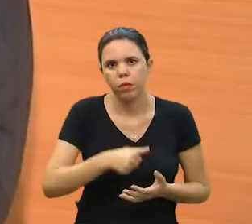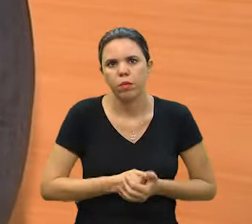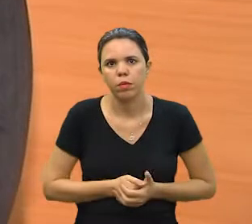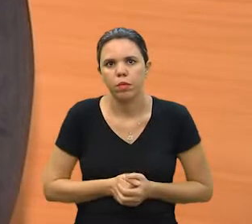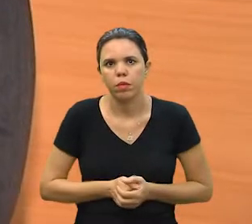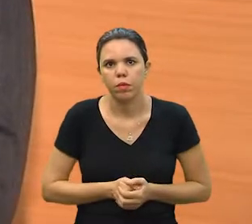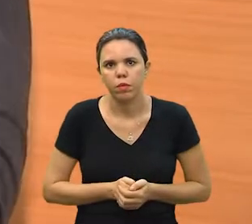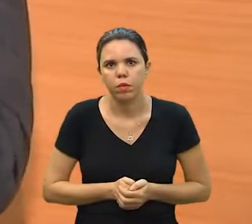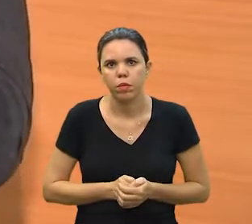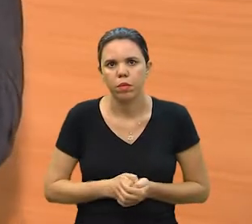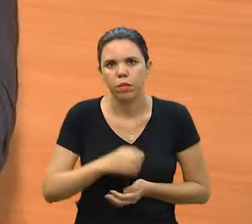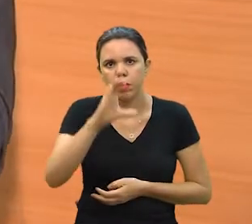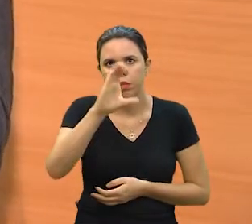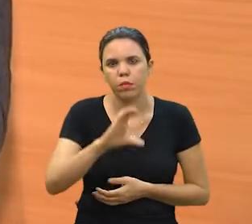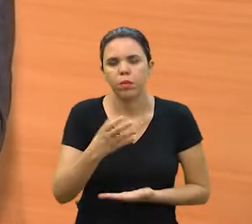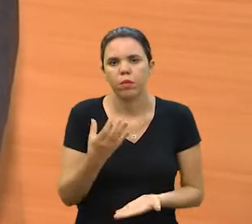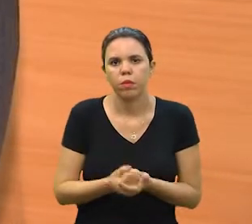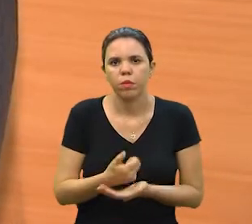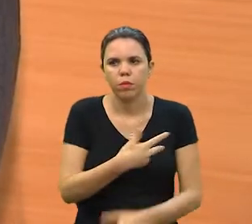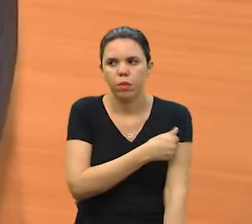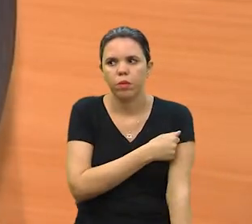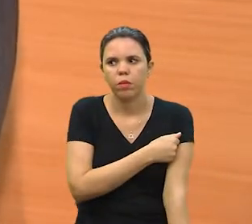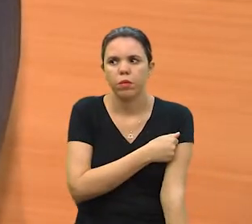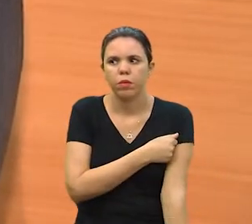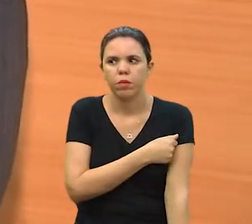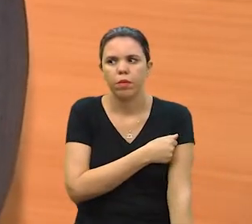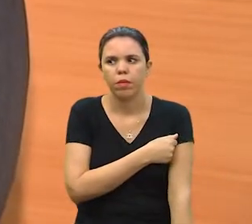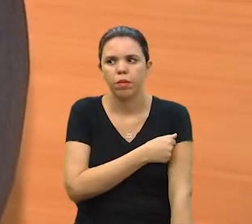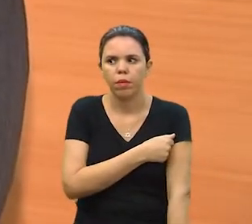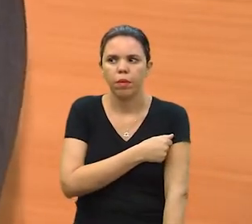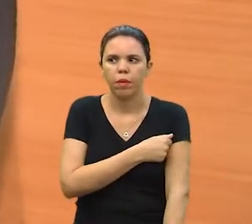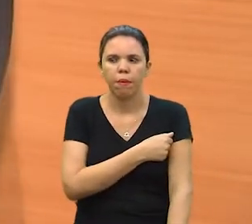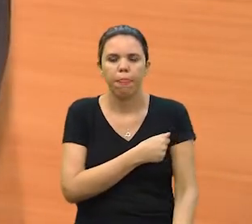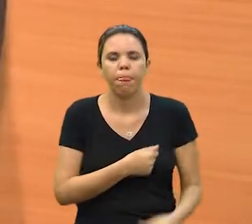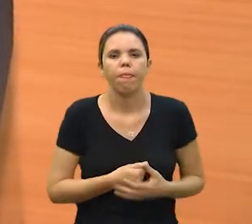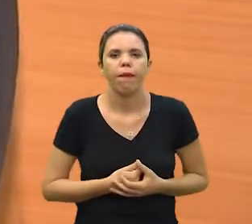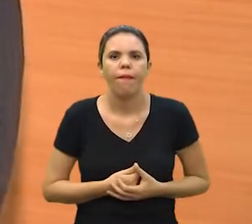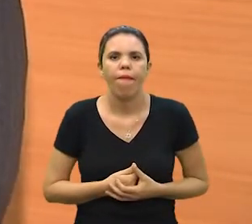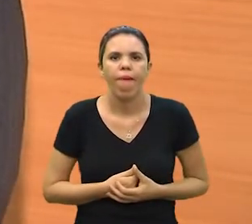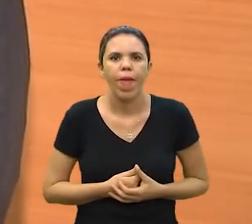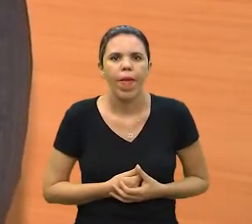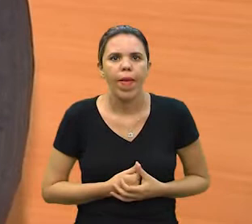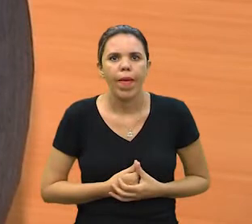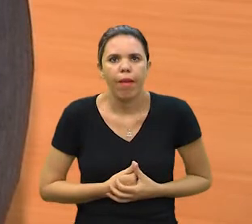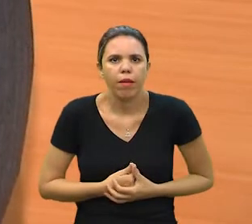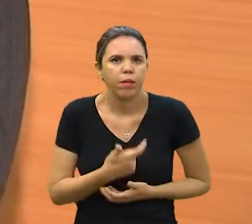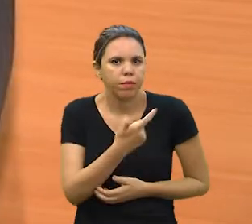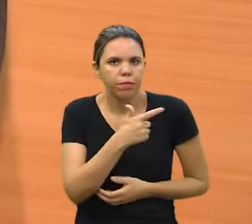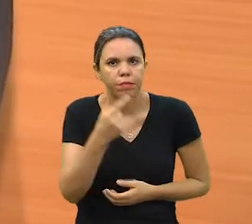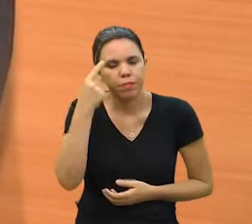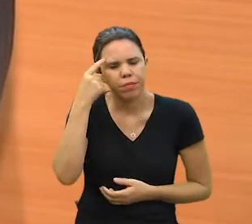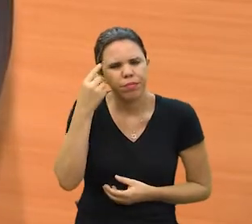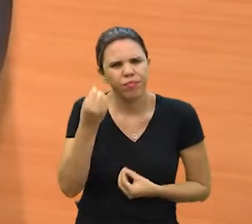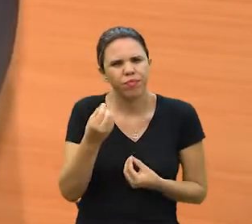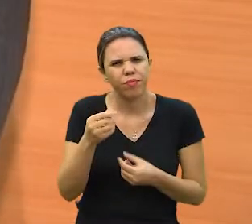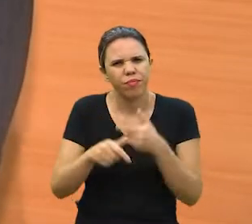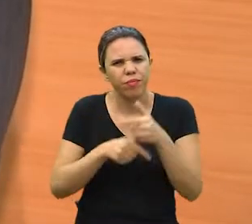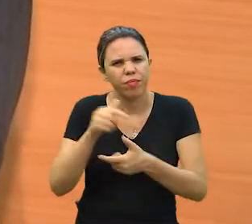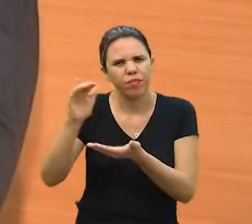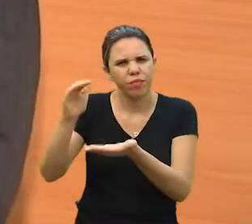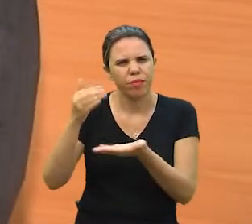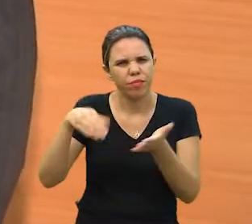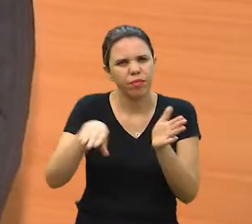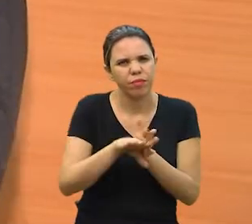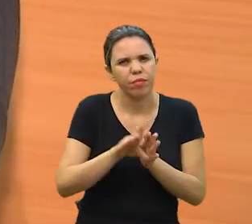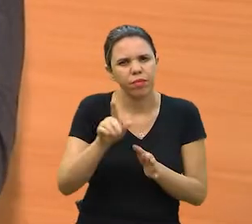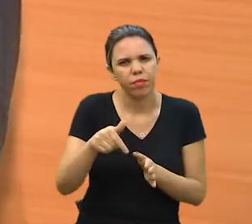lembrar isso, o cidadão que recebeu a sua dose do imunizante, né, da vacina, ele não tem ideia da logística que